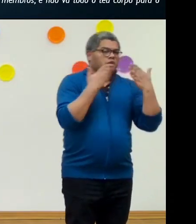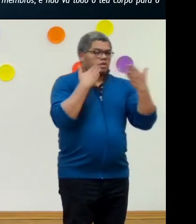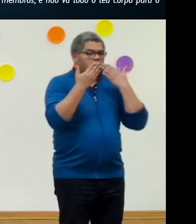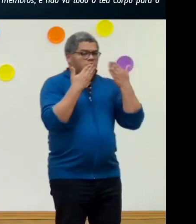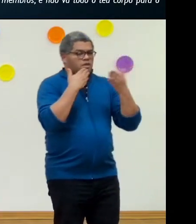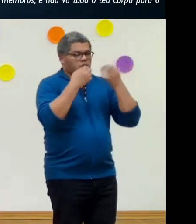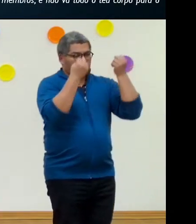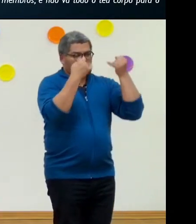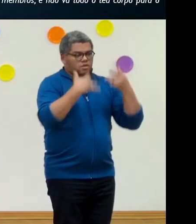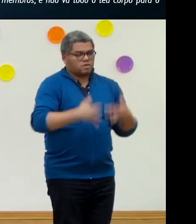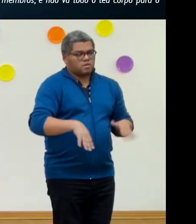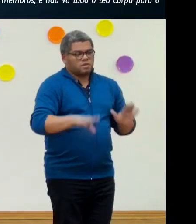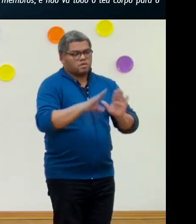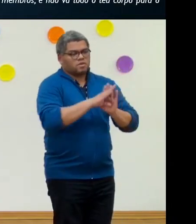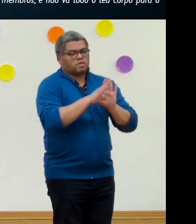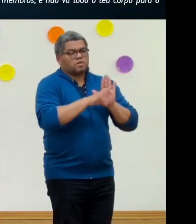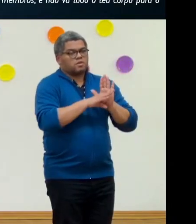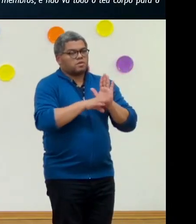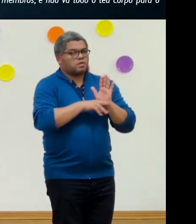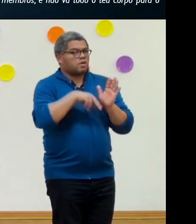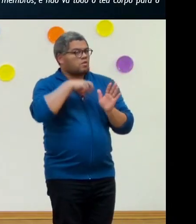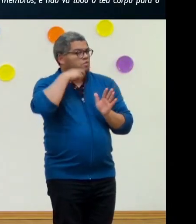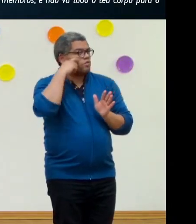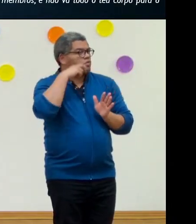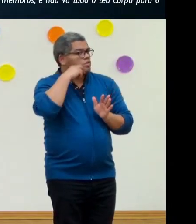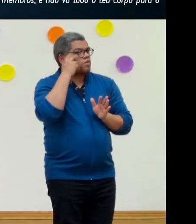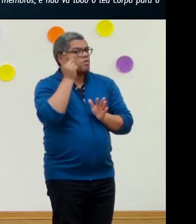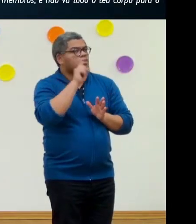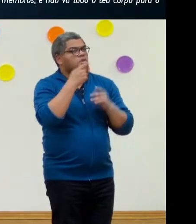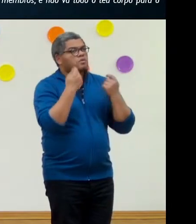isso. Não tem vergonha não, pessoal.